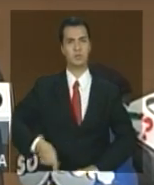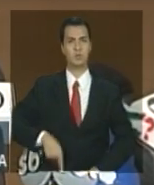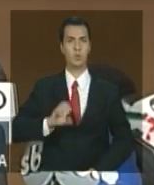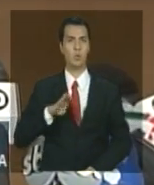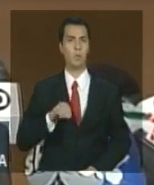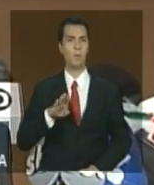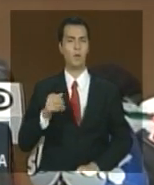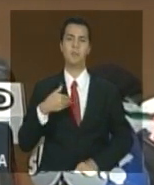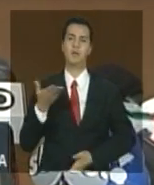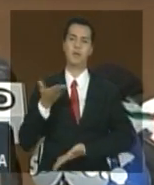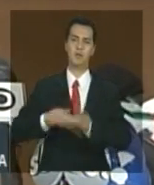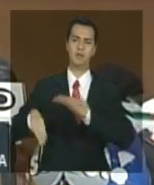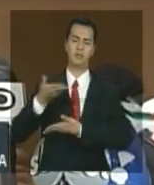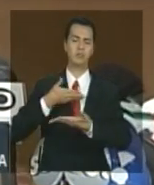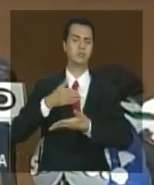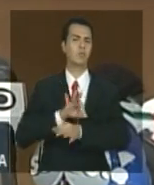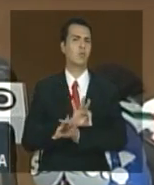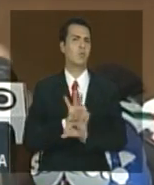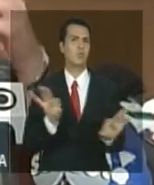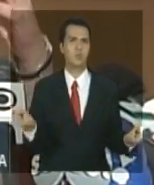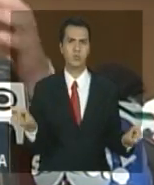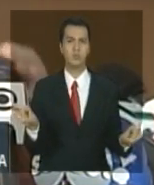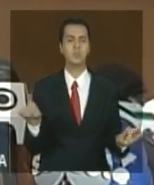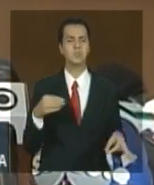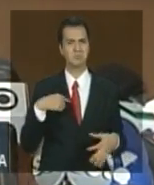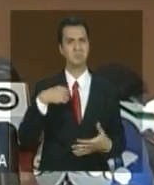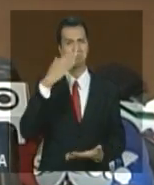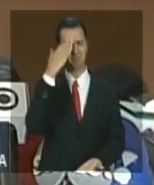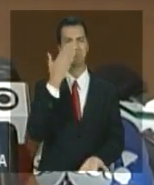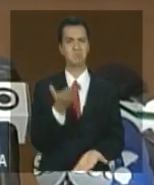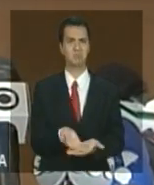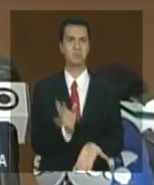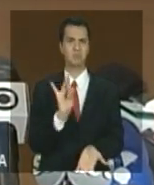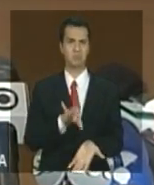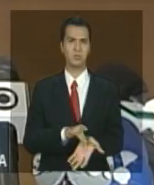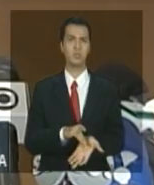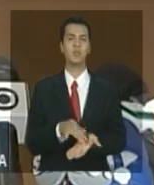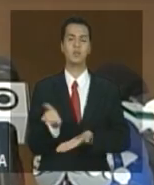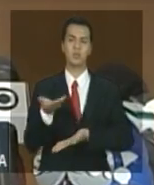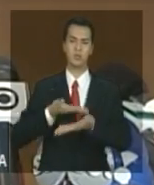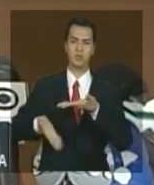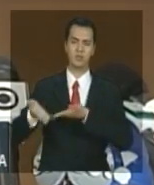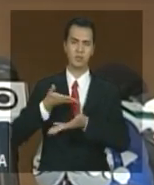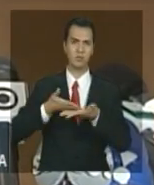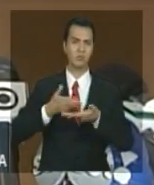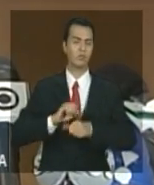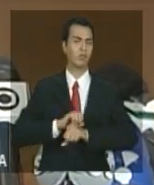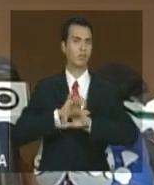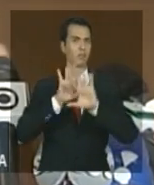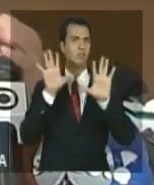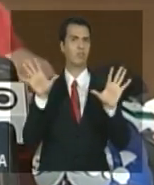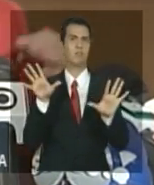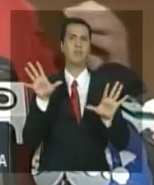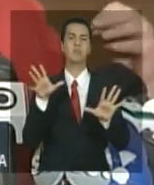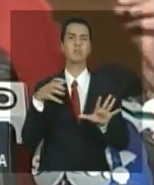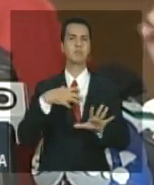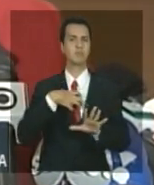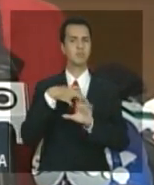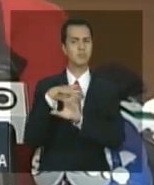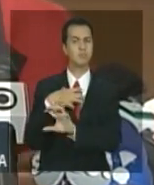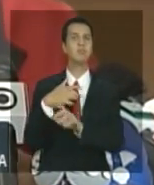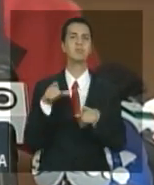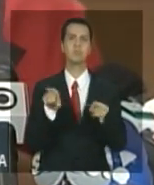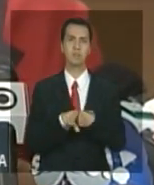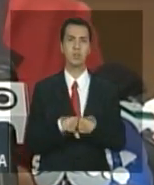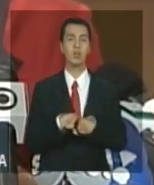alta qualidade. Eu tenho de reconhecer isso, uma relação muito clara, muito sensível. Temos pontos de